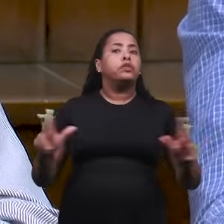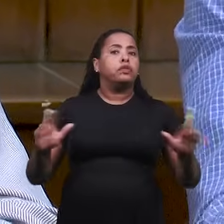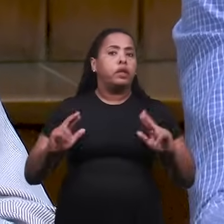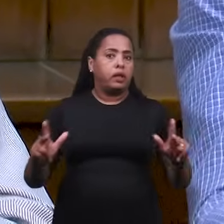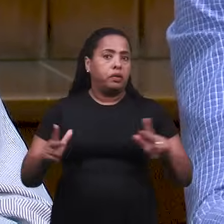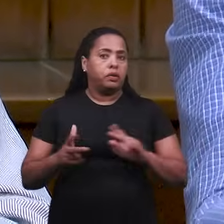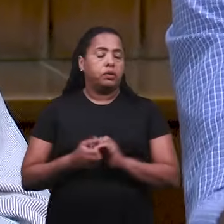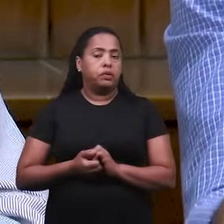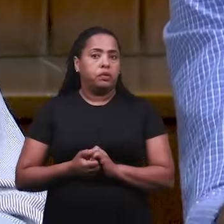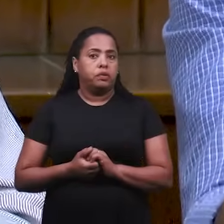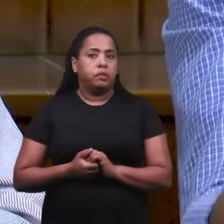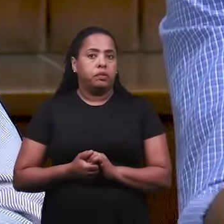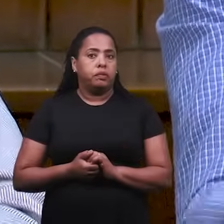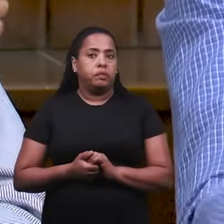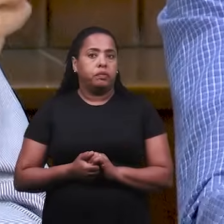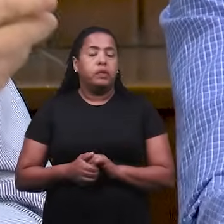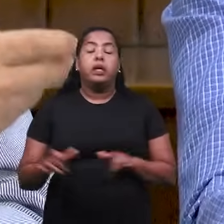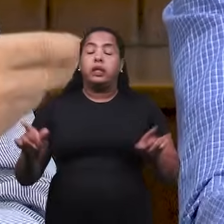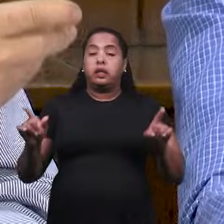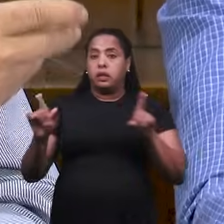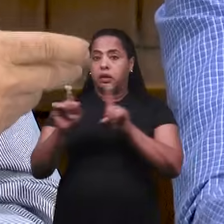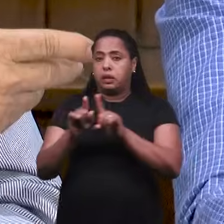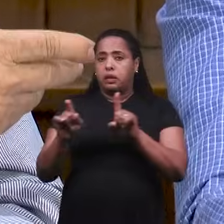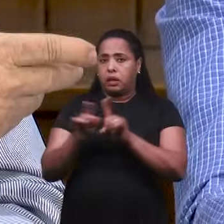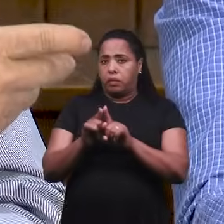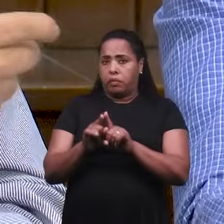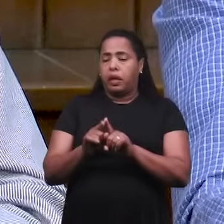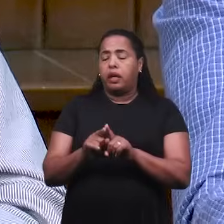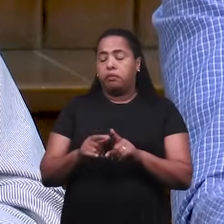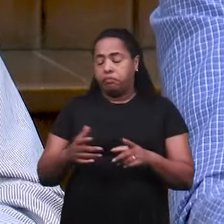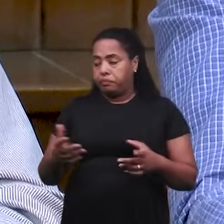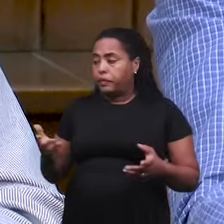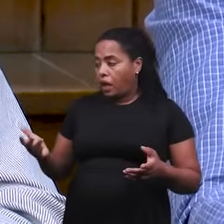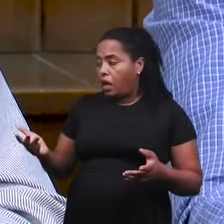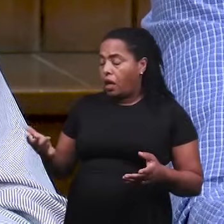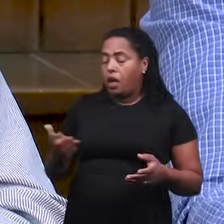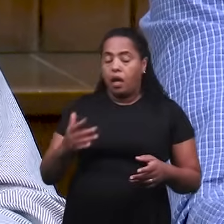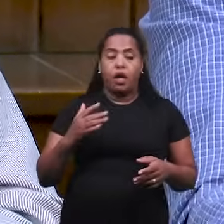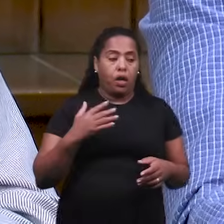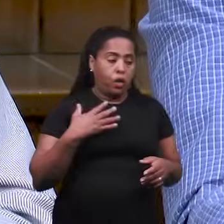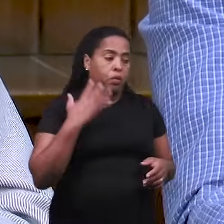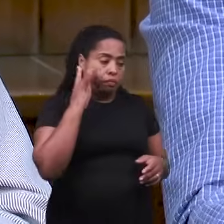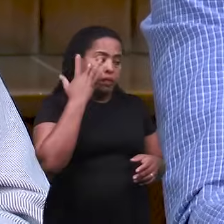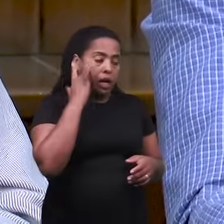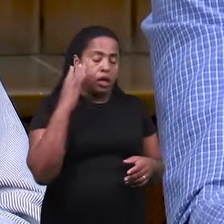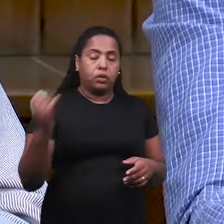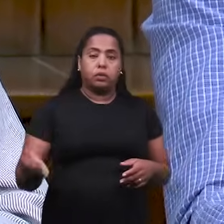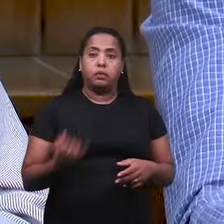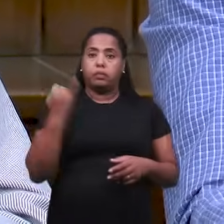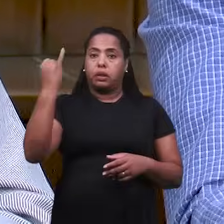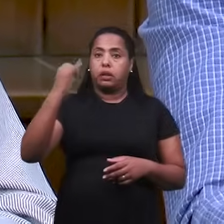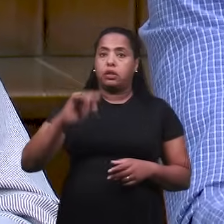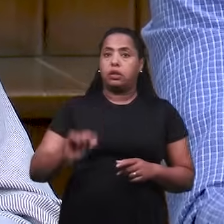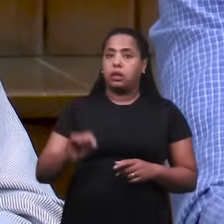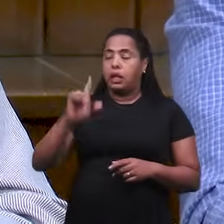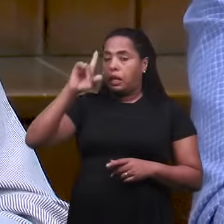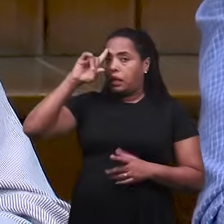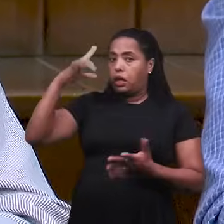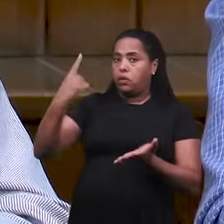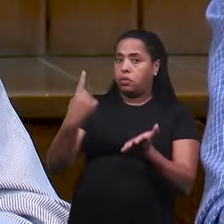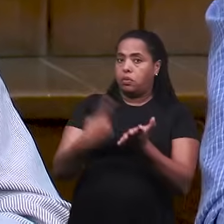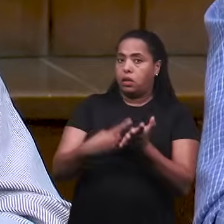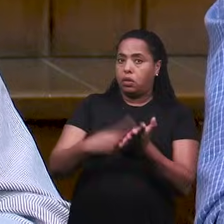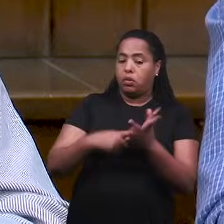Aliás, uma coisa que eu considero, sabe, companheiros, muito importante, é que Deus fez um acordo